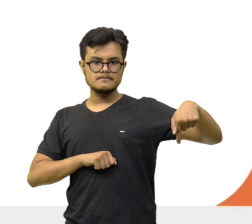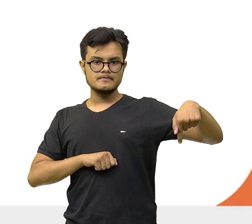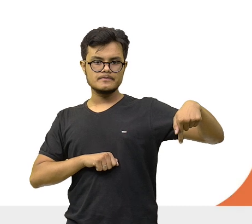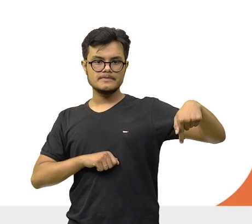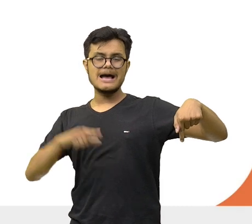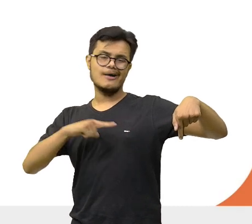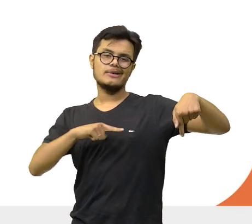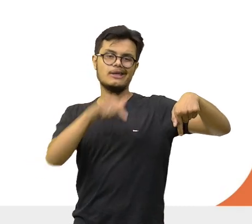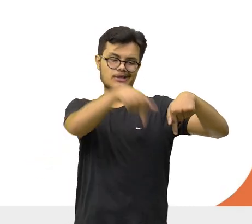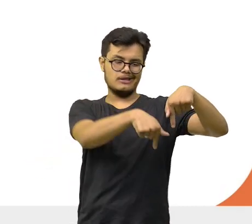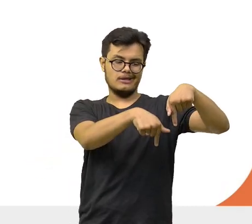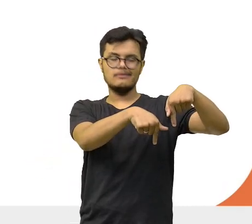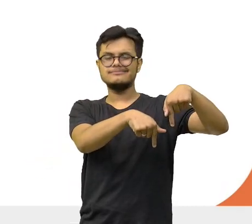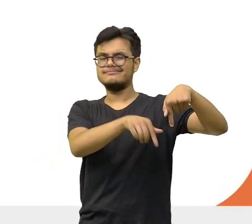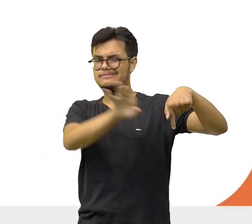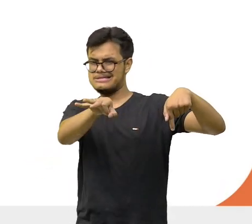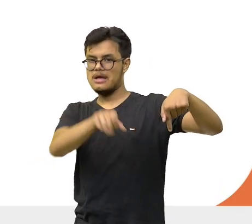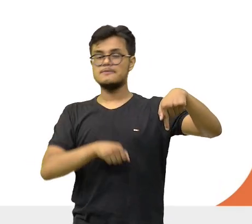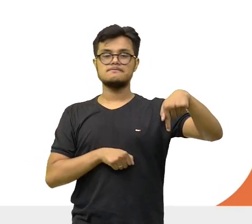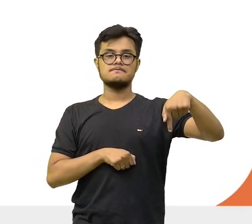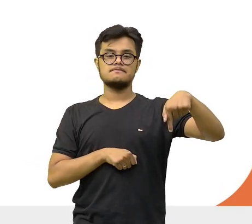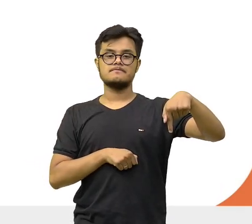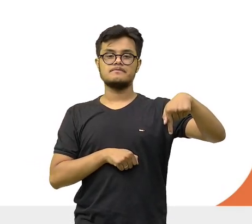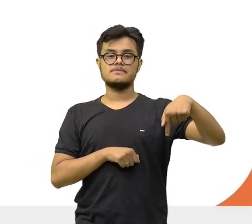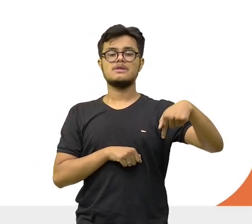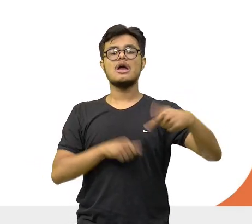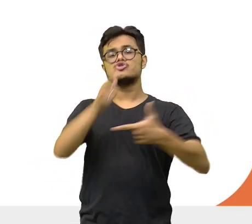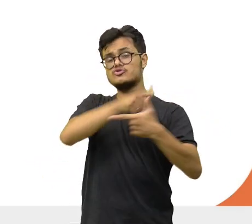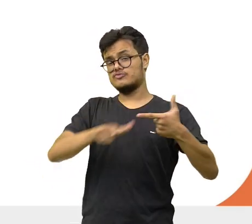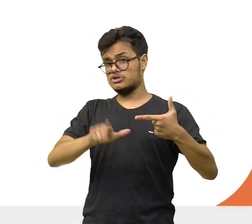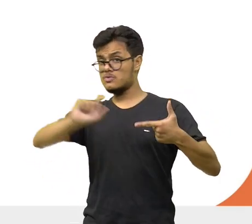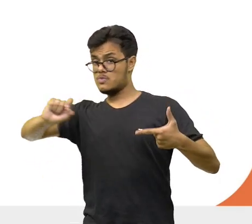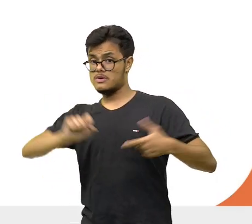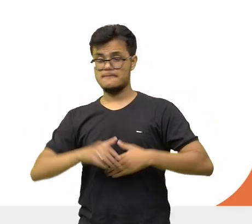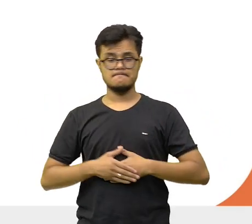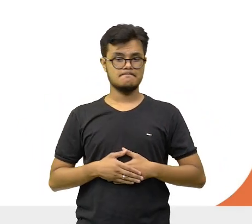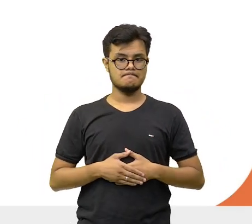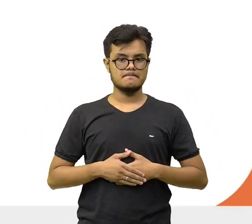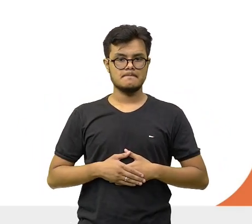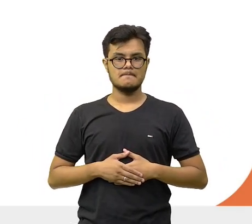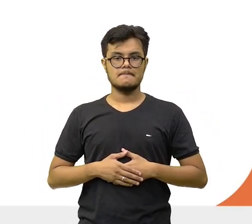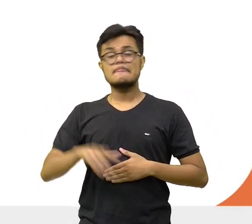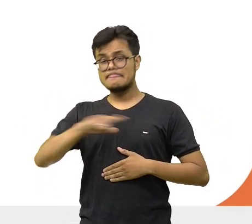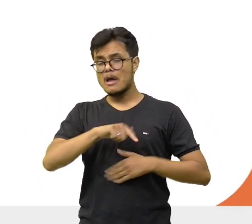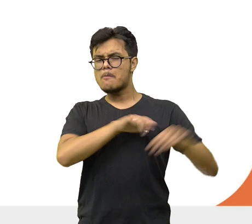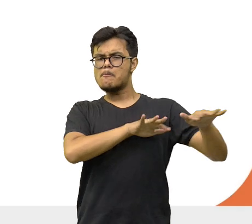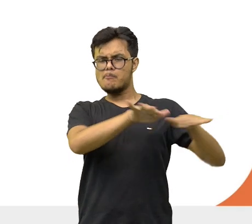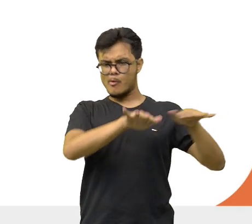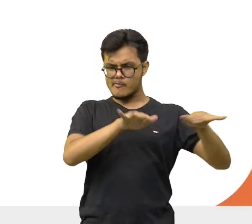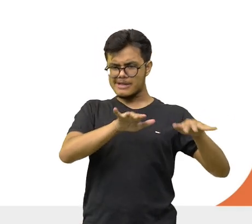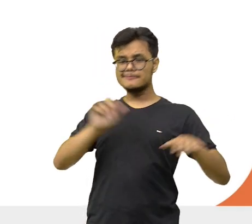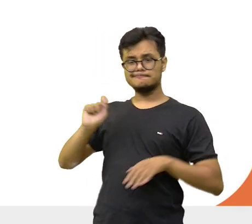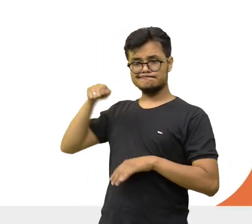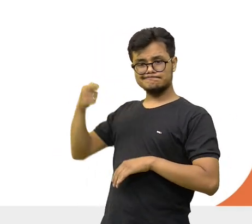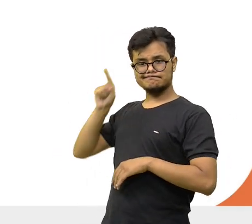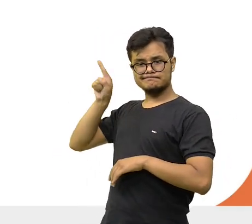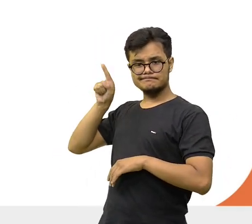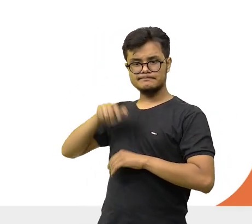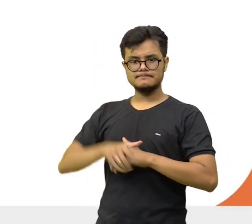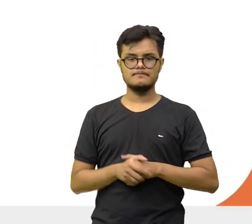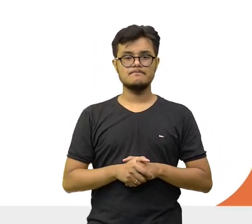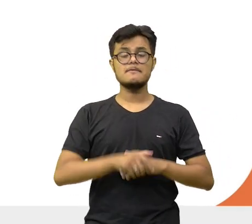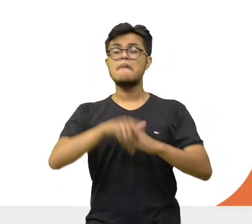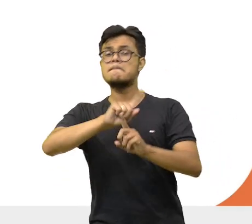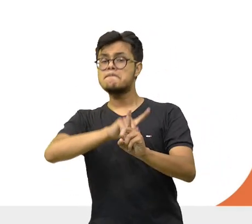E essa energia total do sistema é dividida em duas. É dividido no trabalho aqui, mais